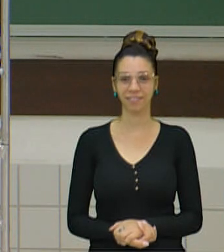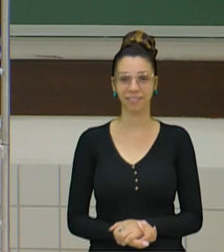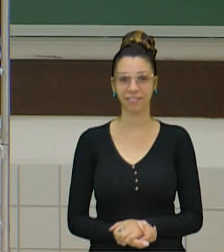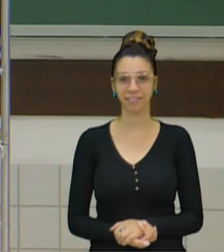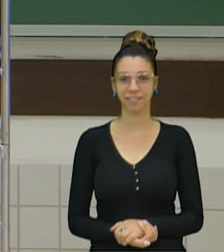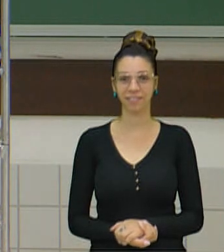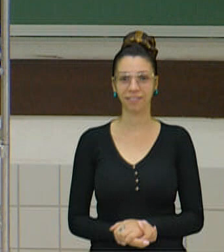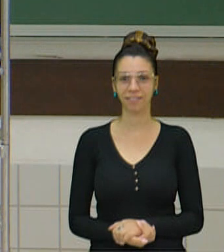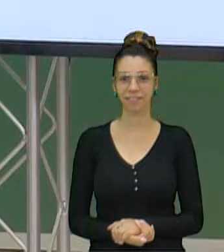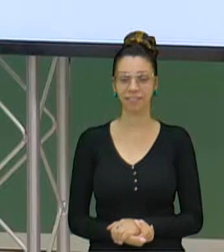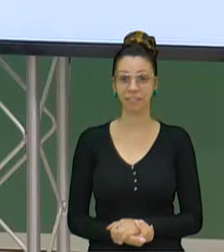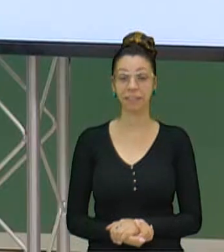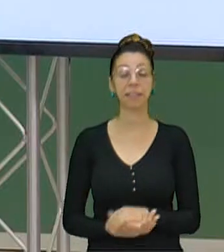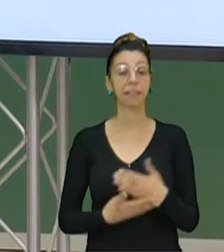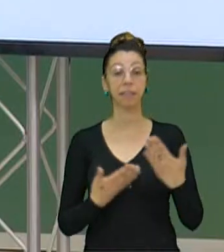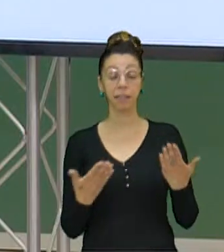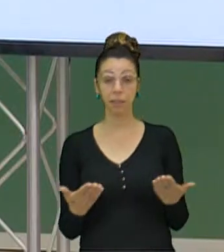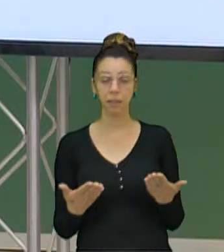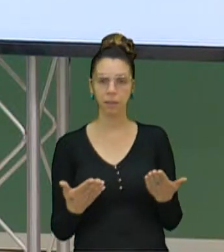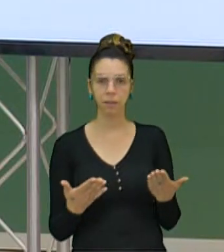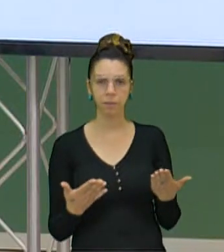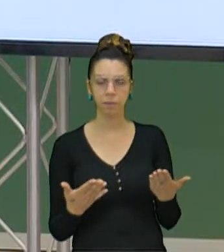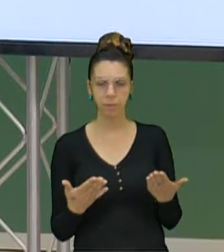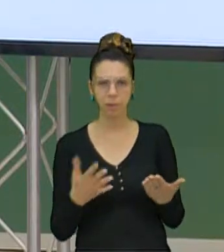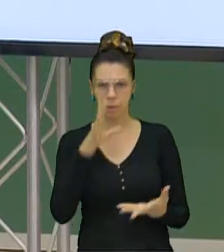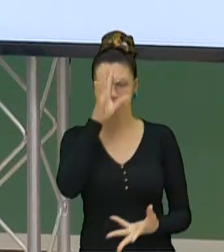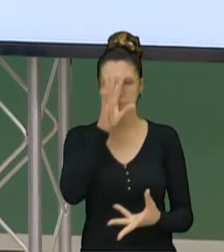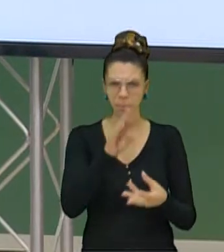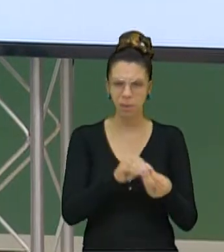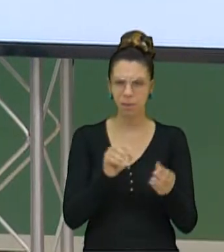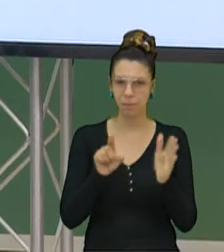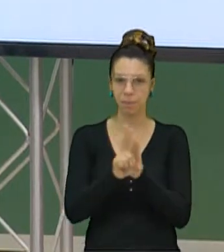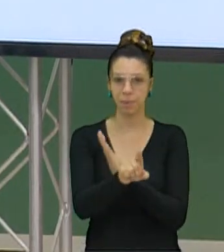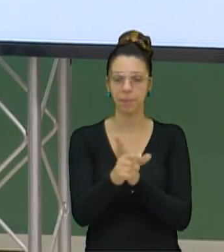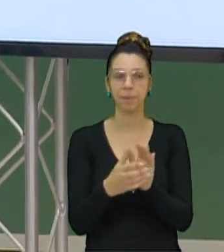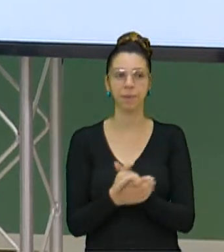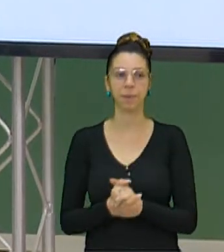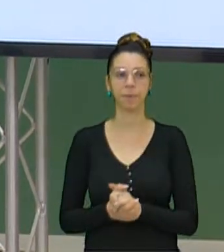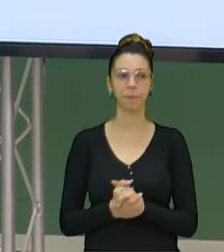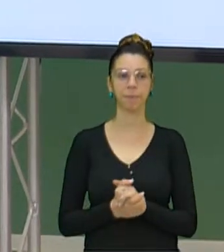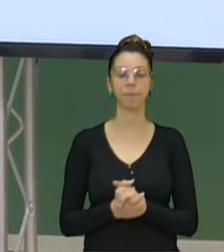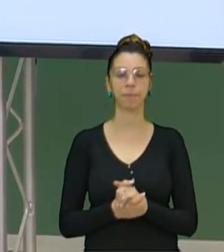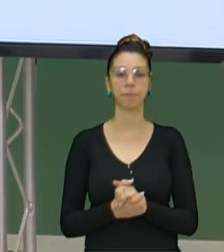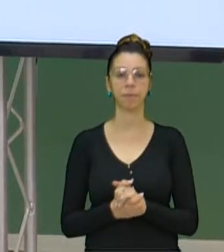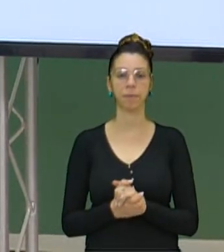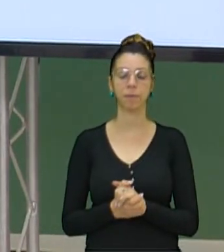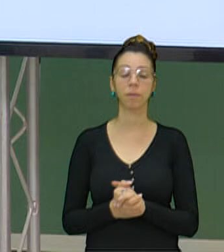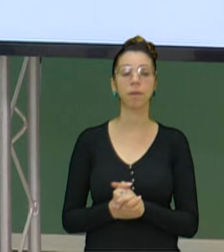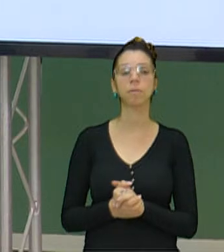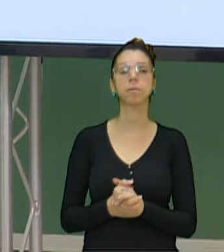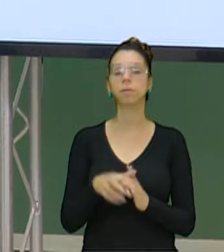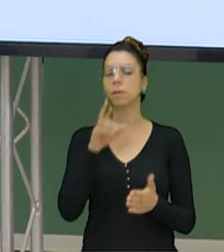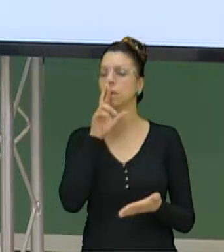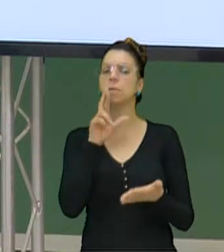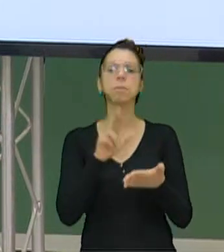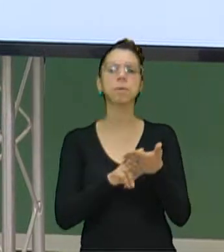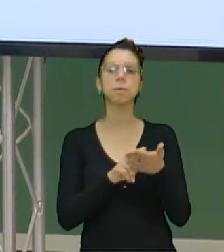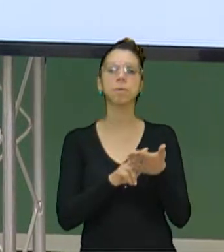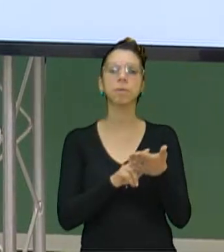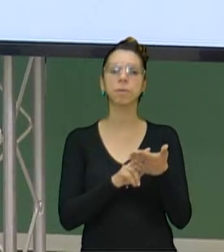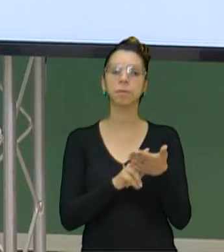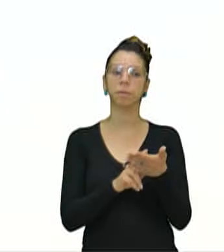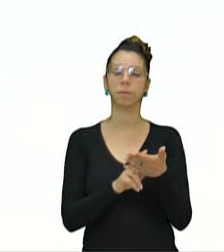E aí, pessoal, entenderam a questão do ITA? Vamos lá. Qual alternativa que vocês assinalaram? Eu acho que hoje nós estamos